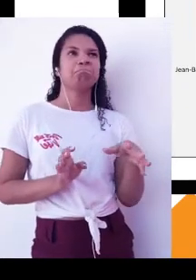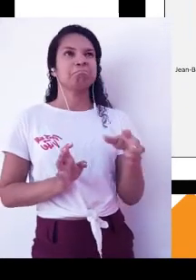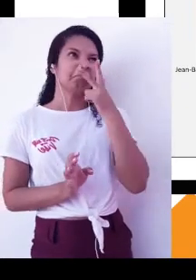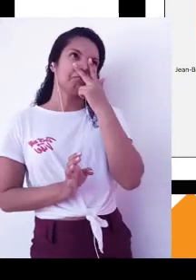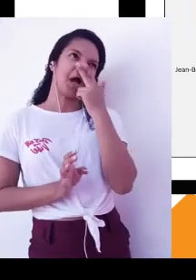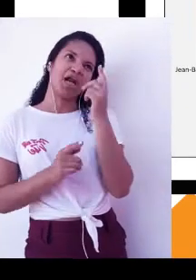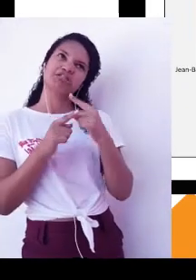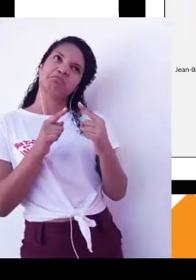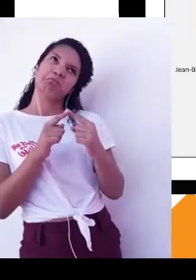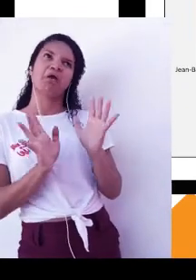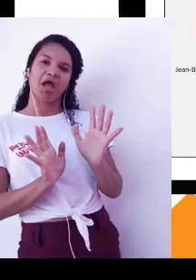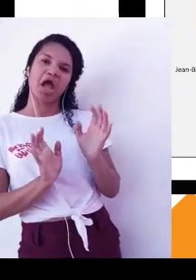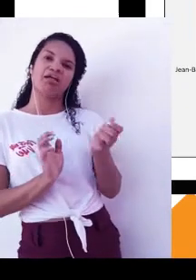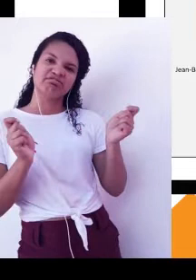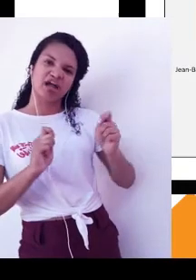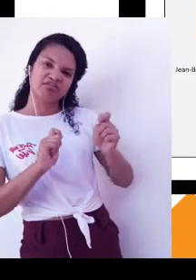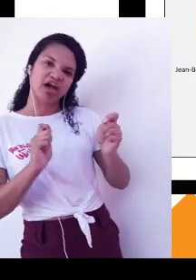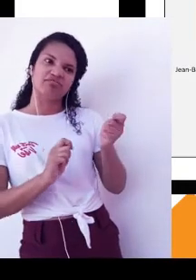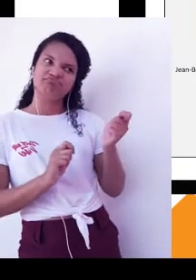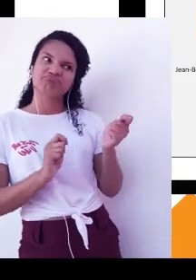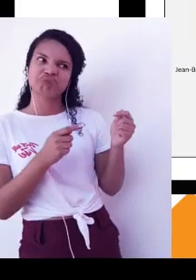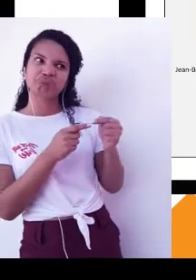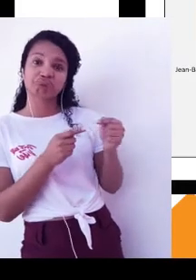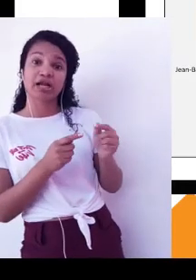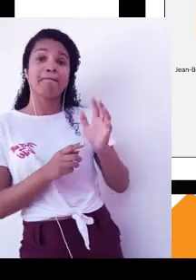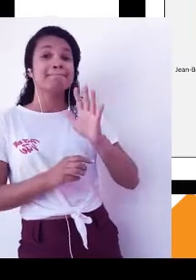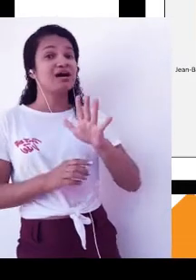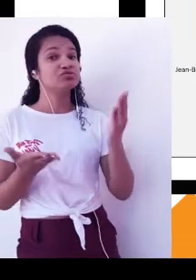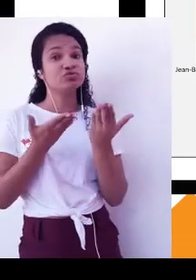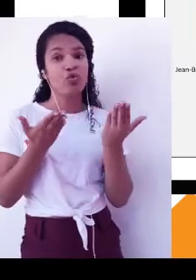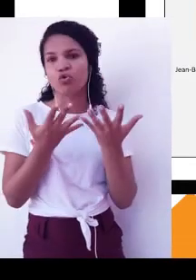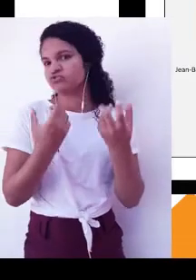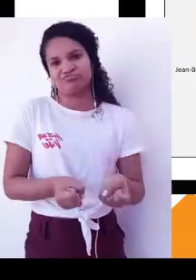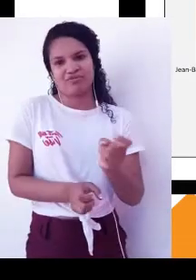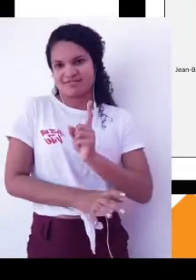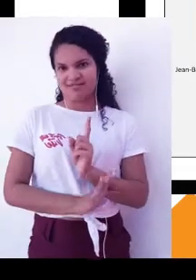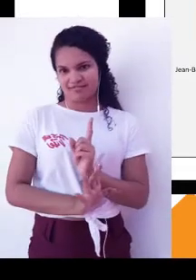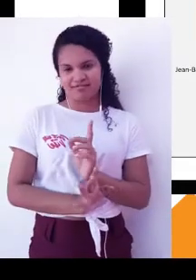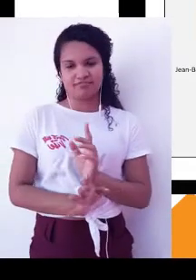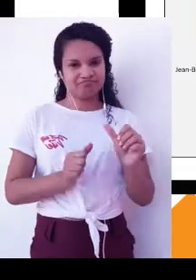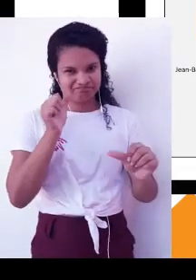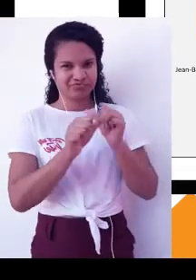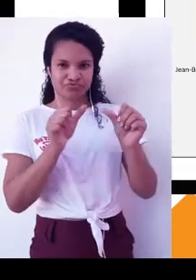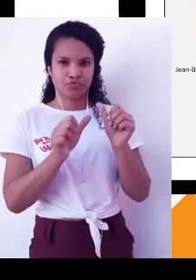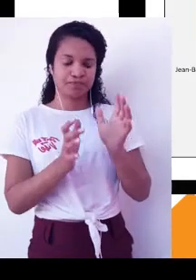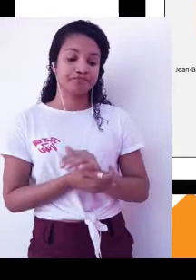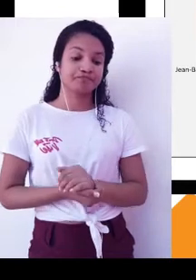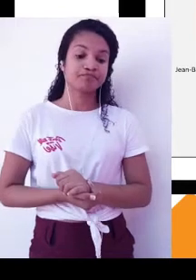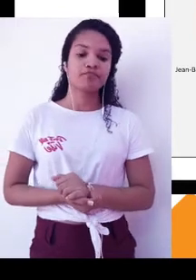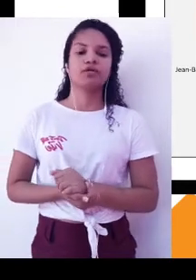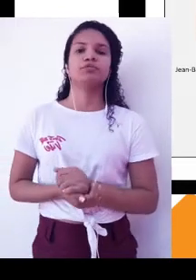explicação lógica, é uma explicação que hoje em dia não é mais aceita. E aí, ainda no